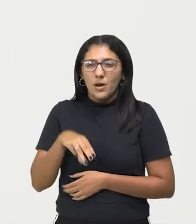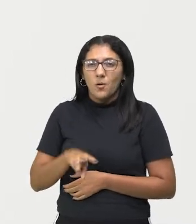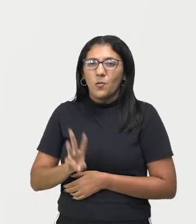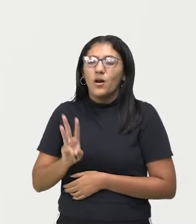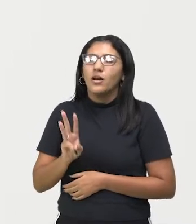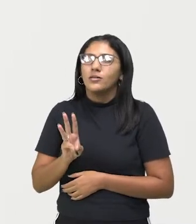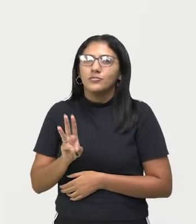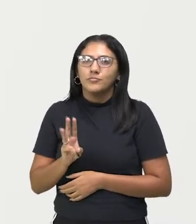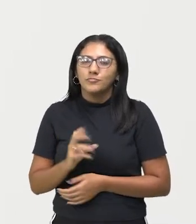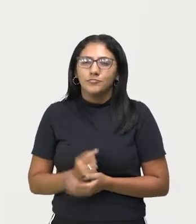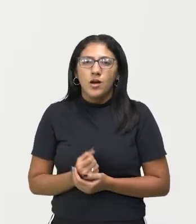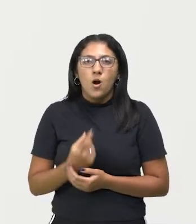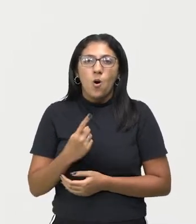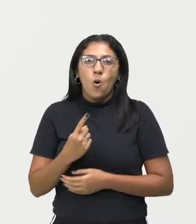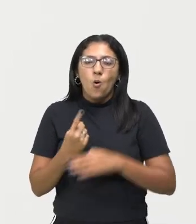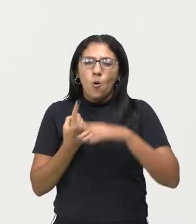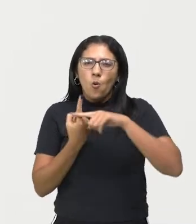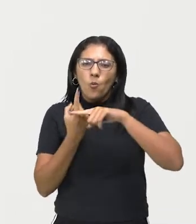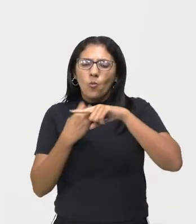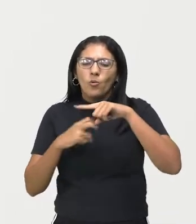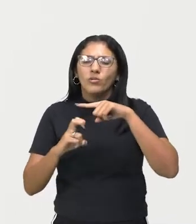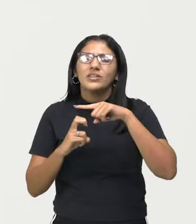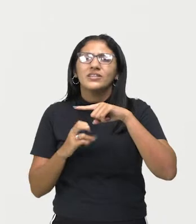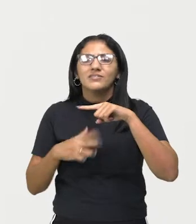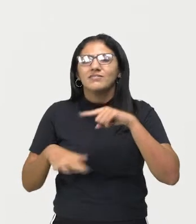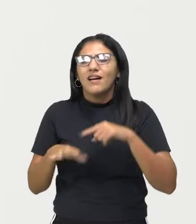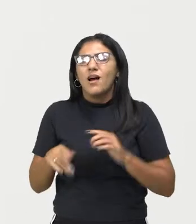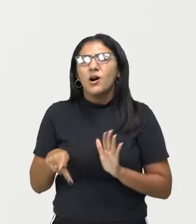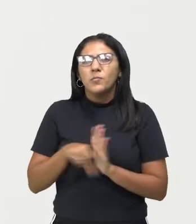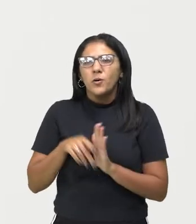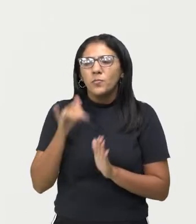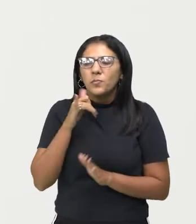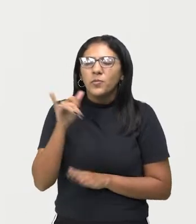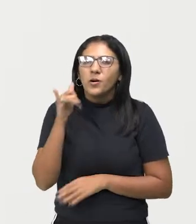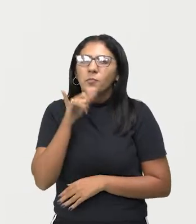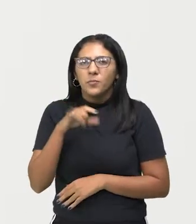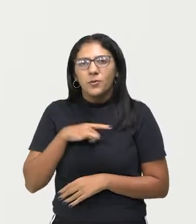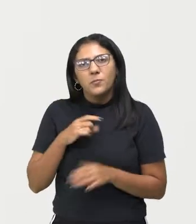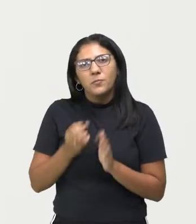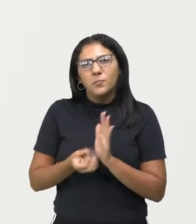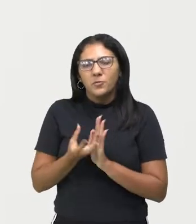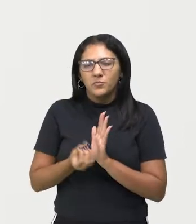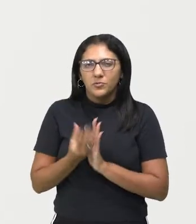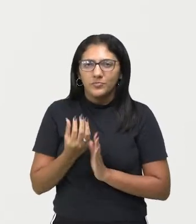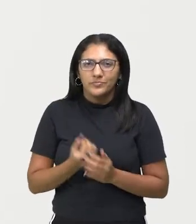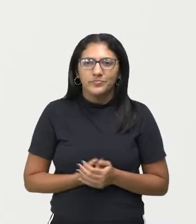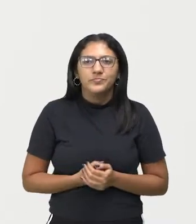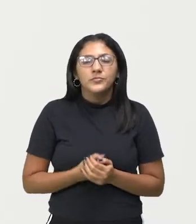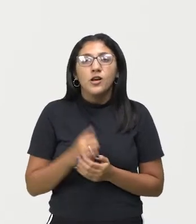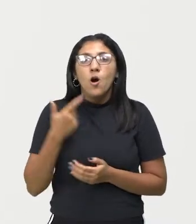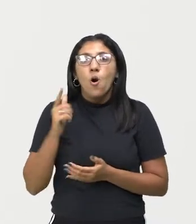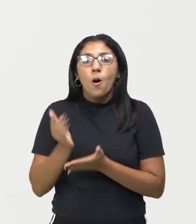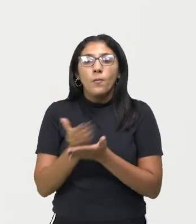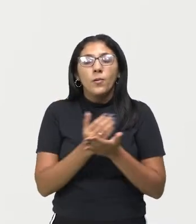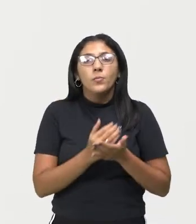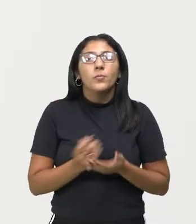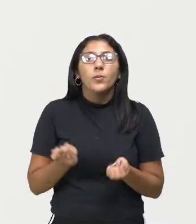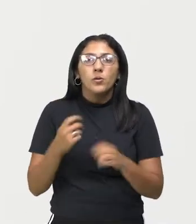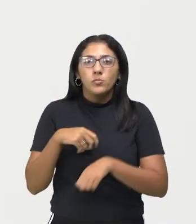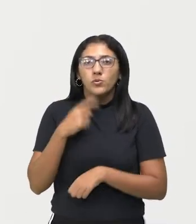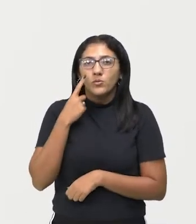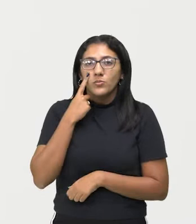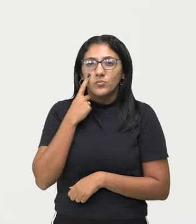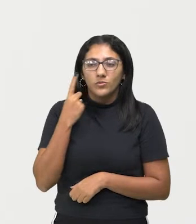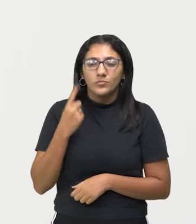1/5 apenas da potência de que ela foi colocada é que ela vai produzir. Outros dados da usina que a gente verifica